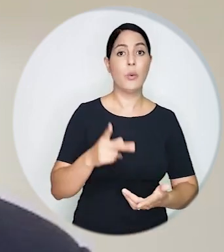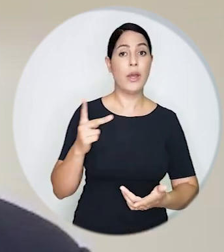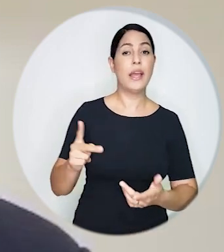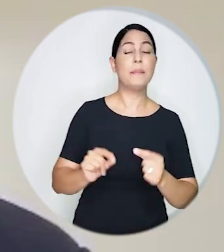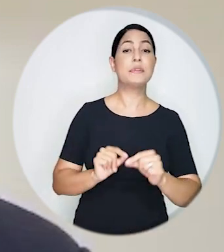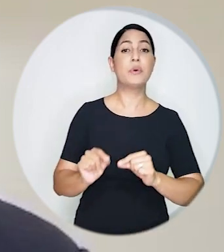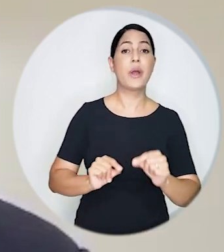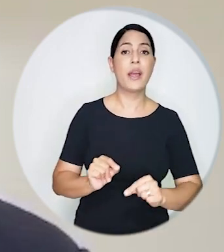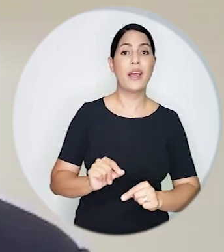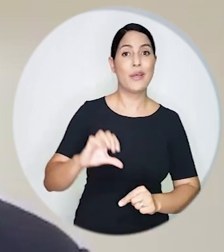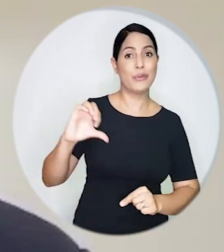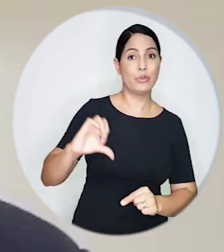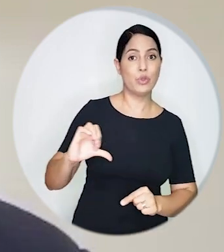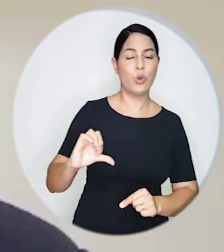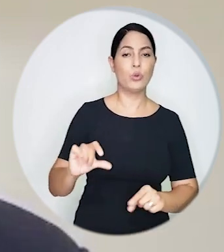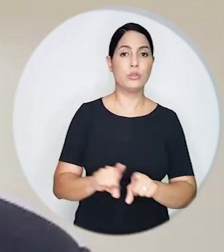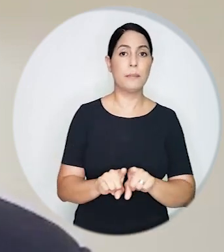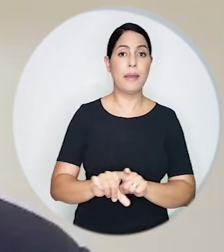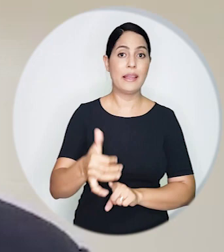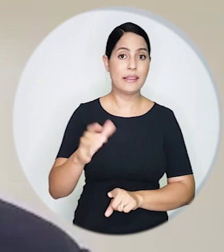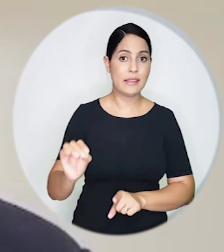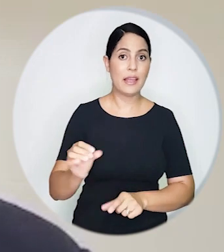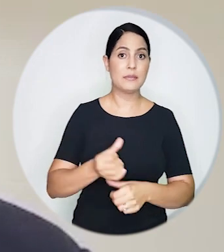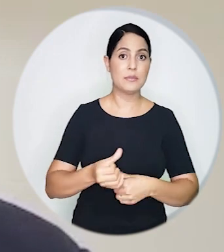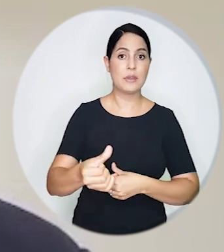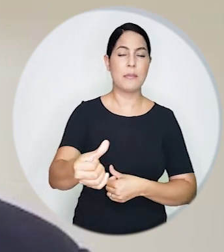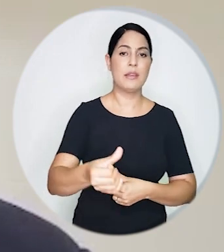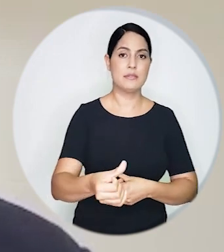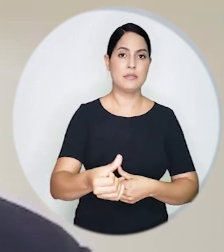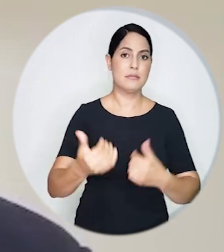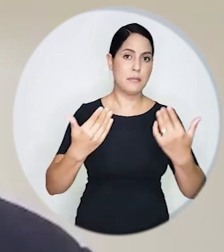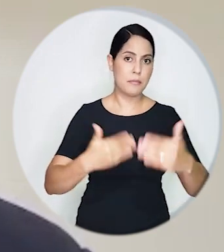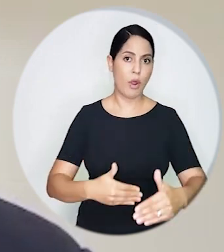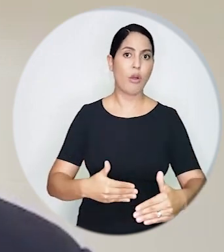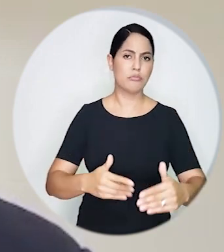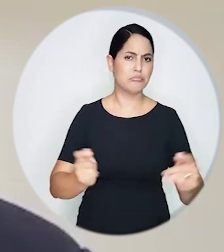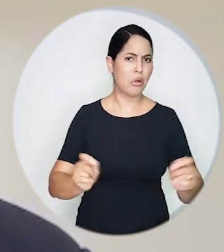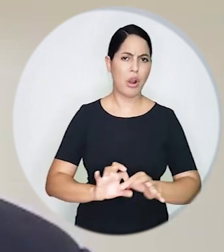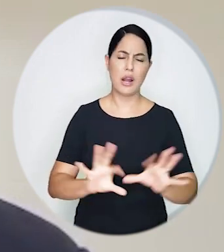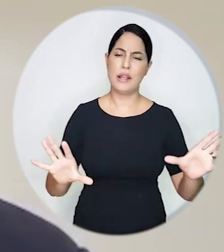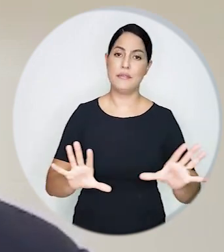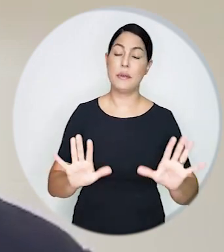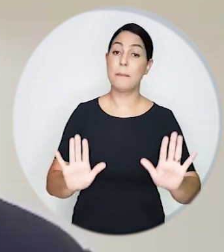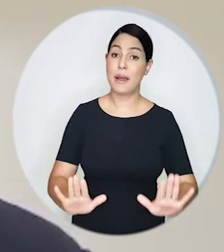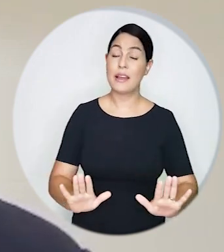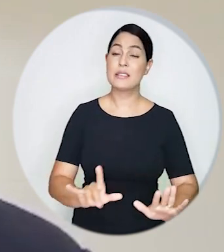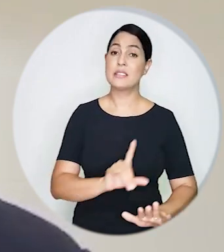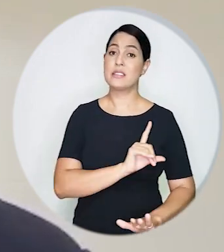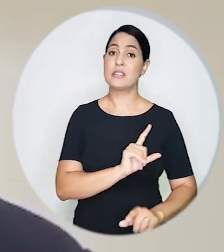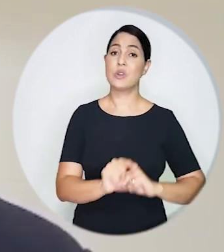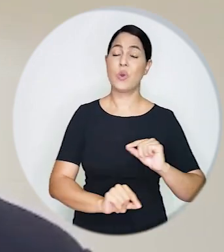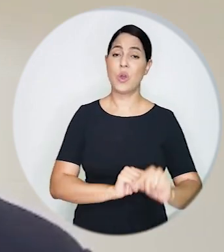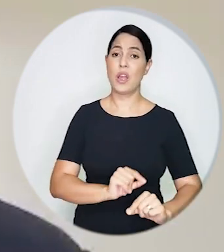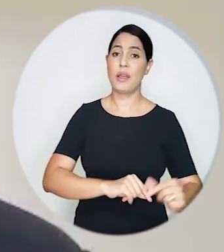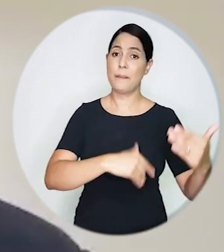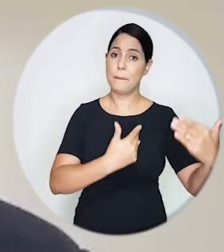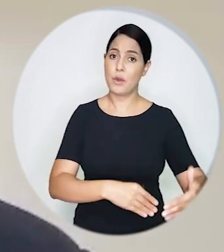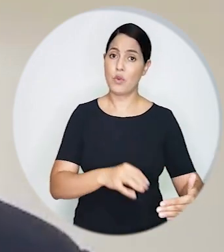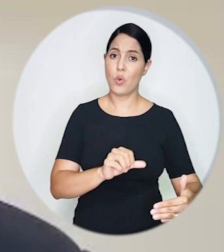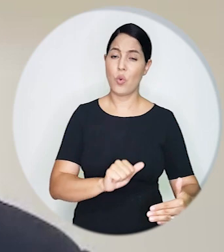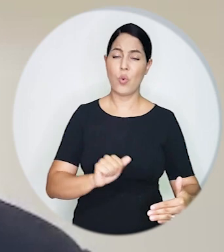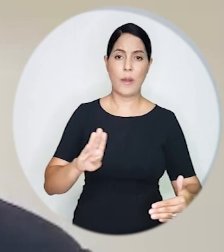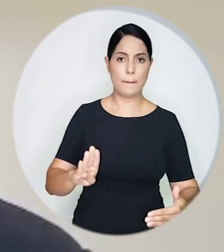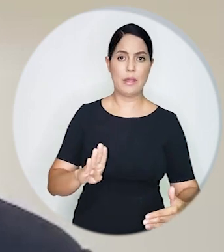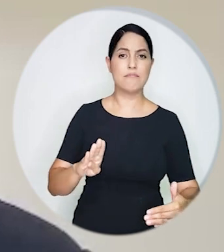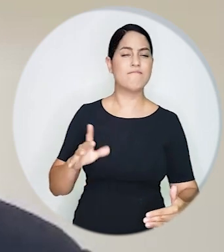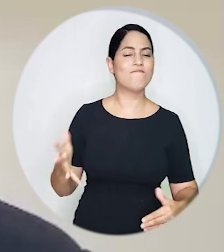da realização das provas, né? Vale lembrar que a aprovação do exame de ordem também é um